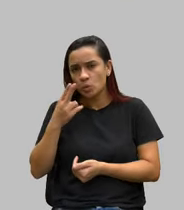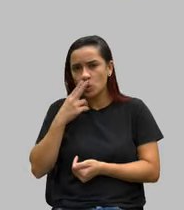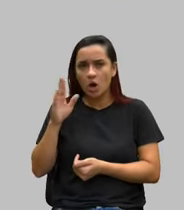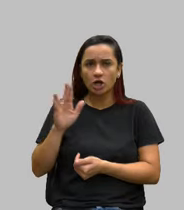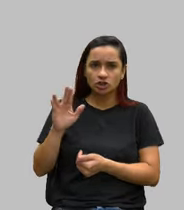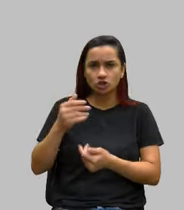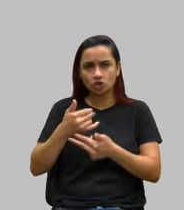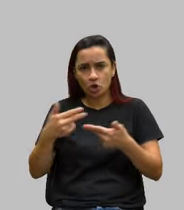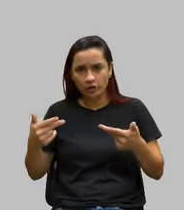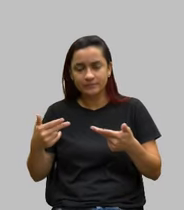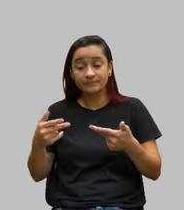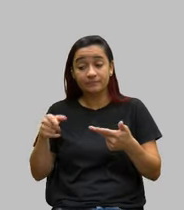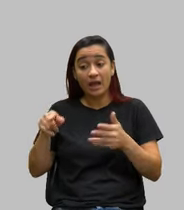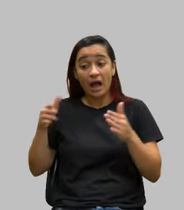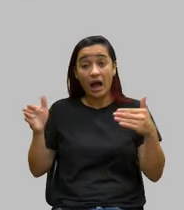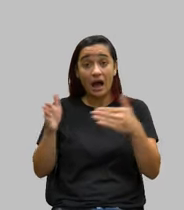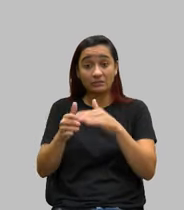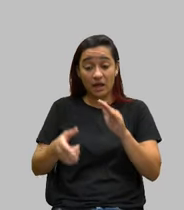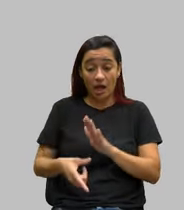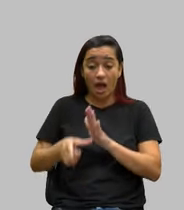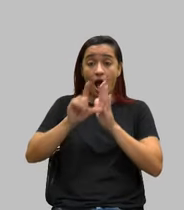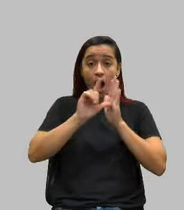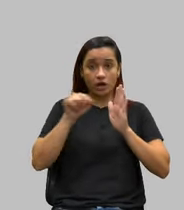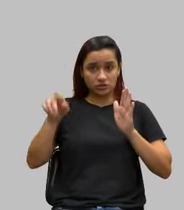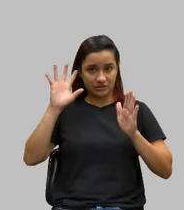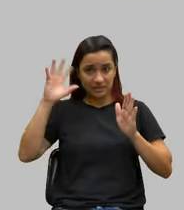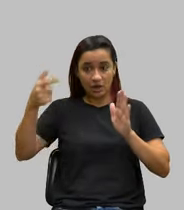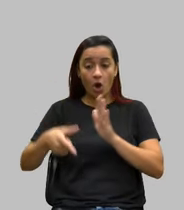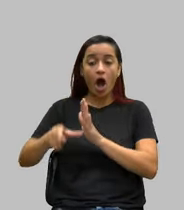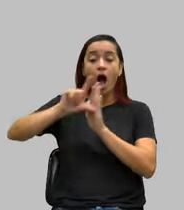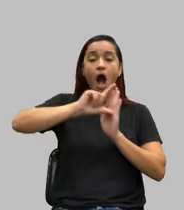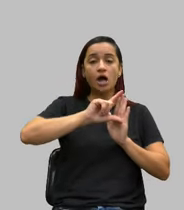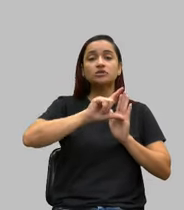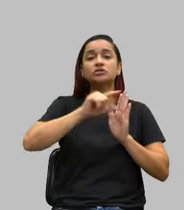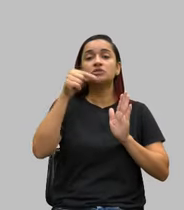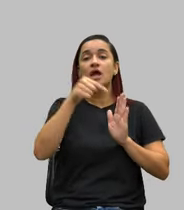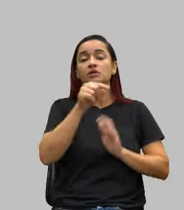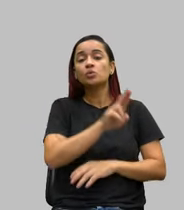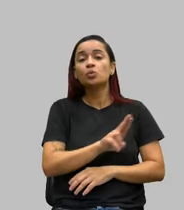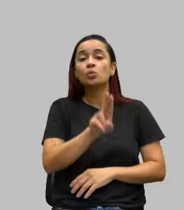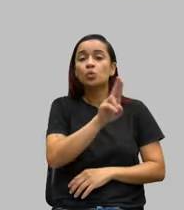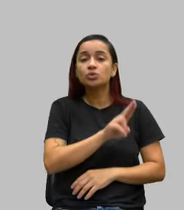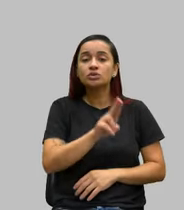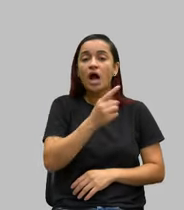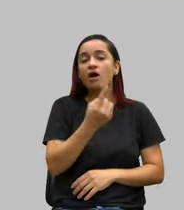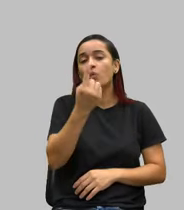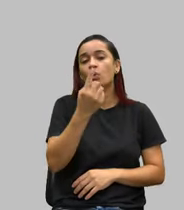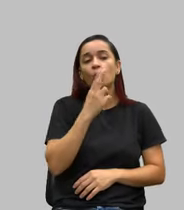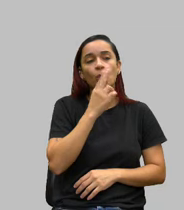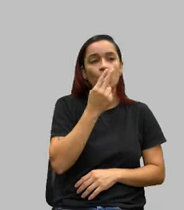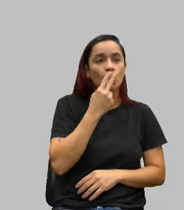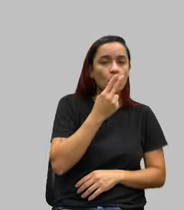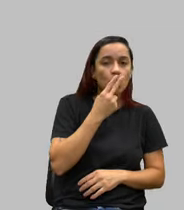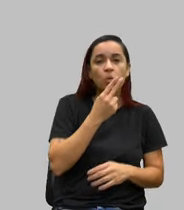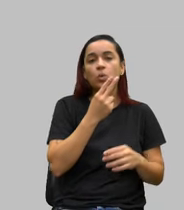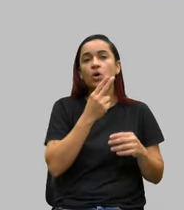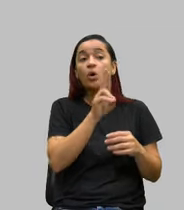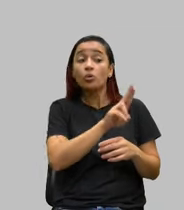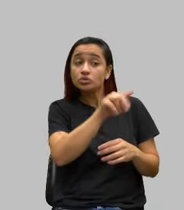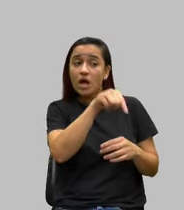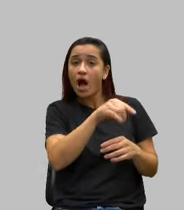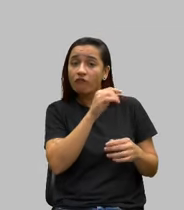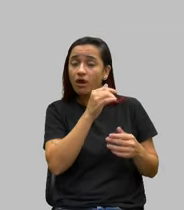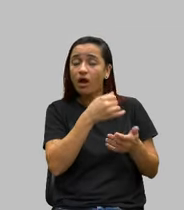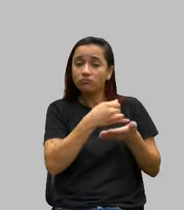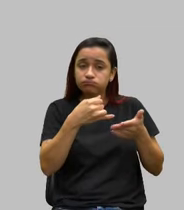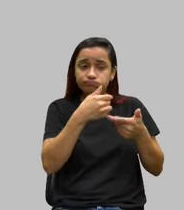até antes dessa decisão ao utilizar um cigarro a utilizar a droga ele de